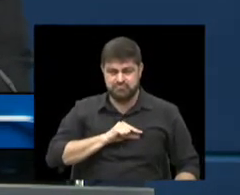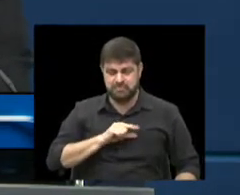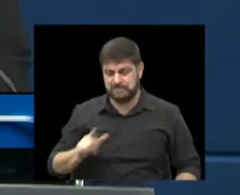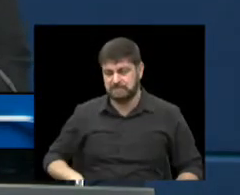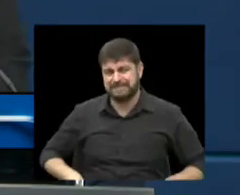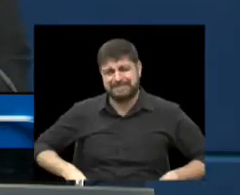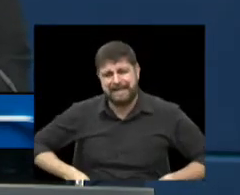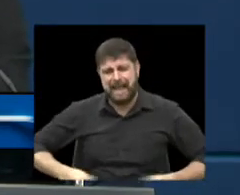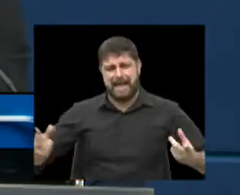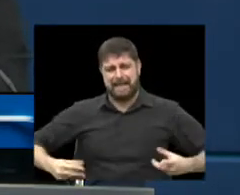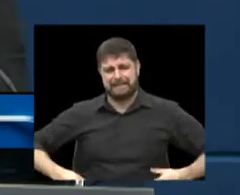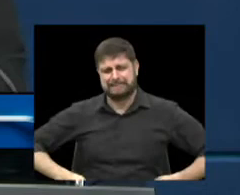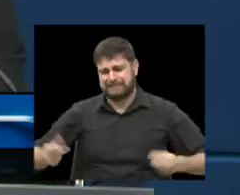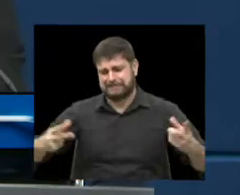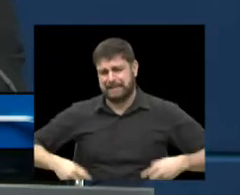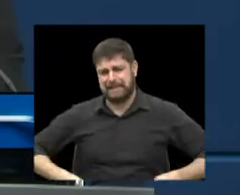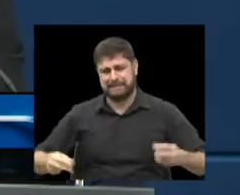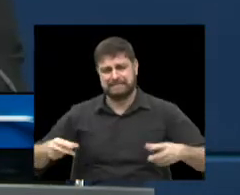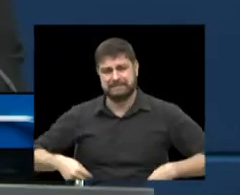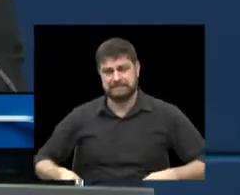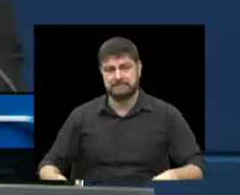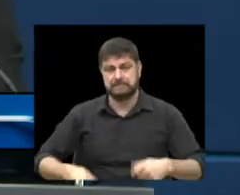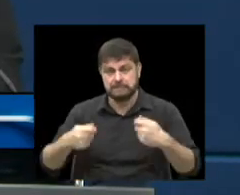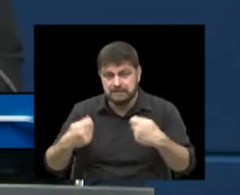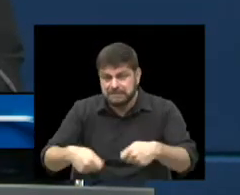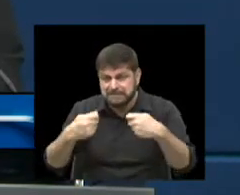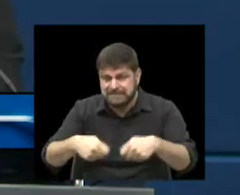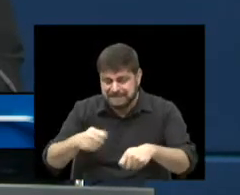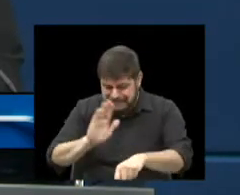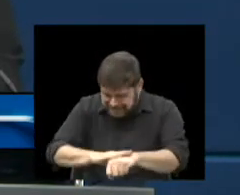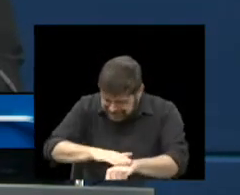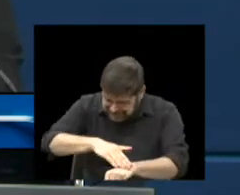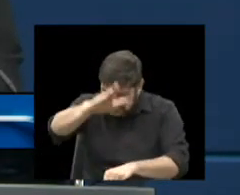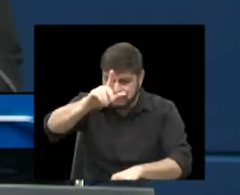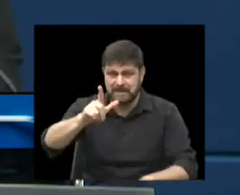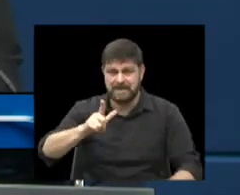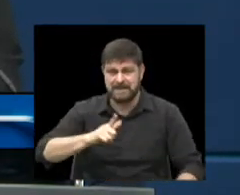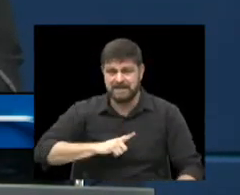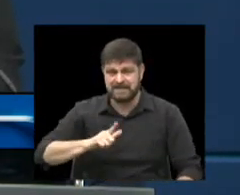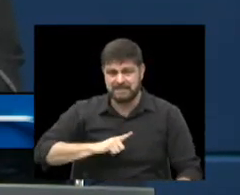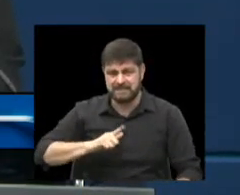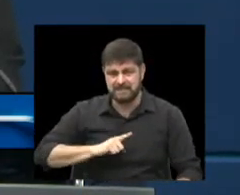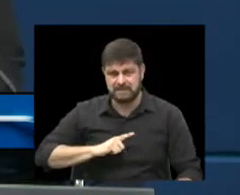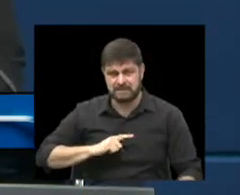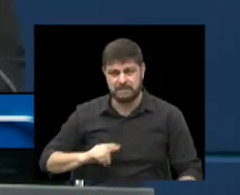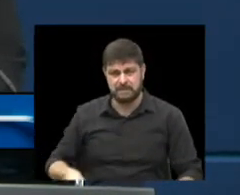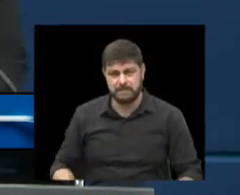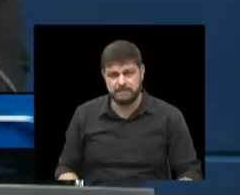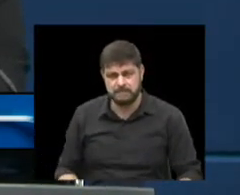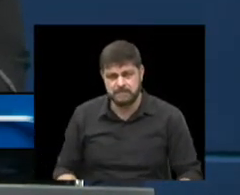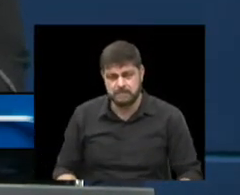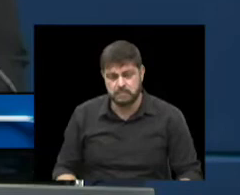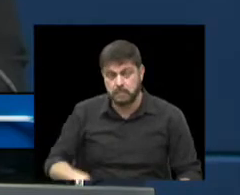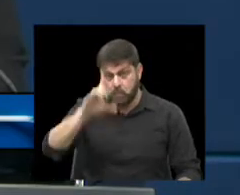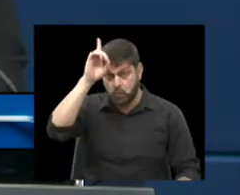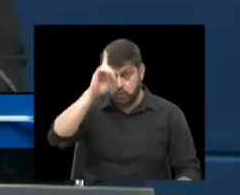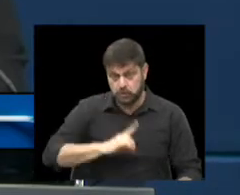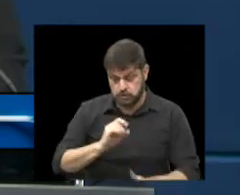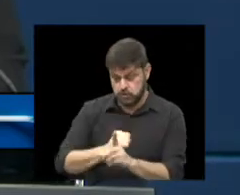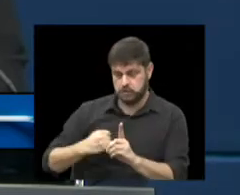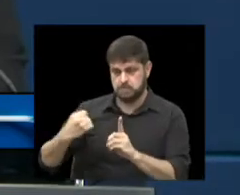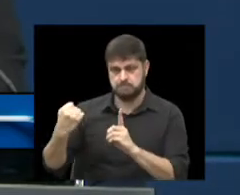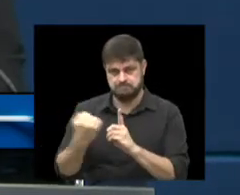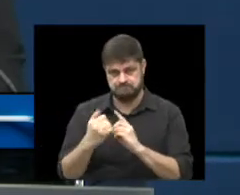vida está subindo, é mais necessário ainda o incentivo aos direitos